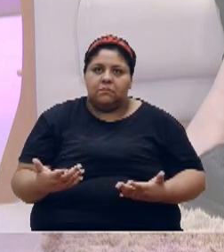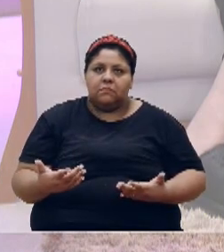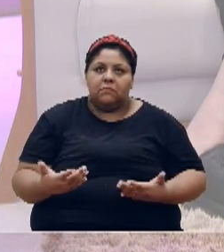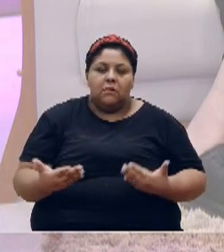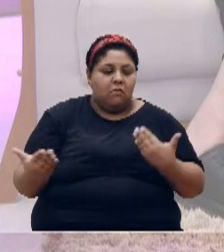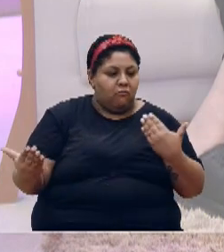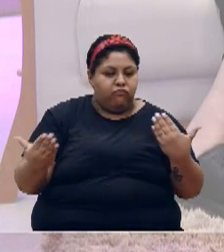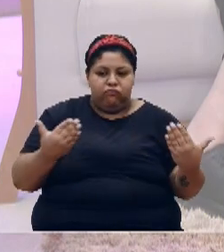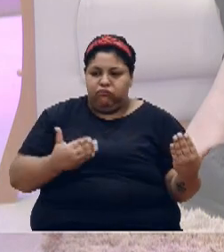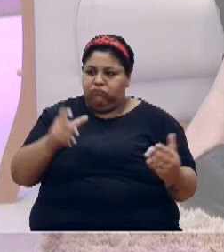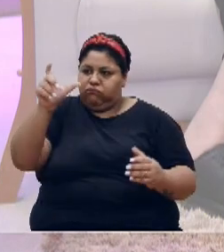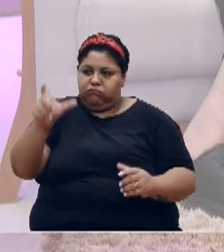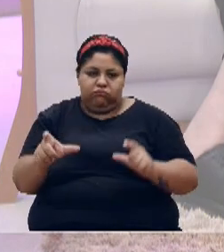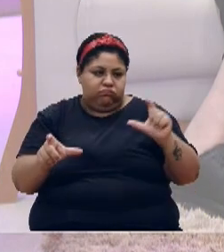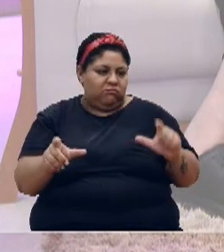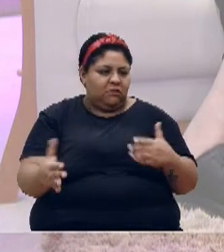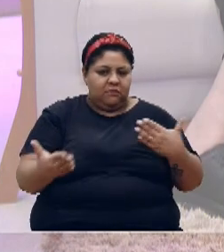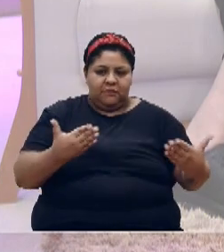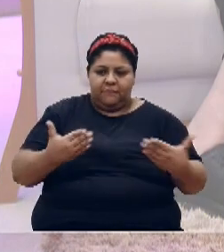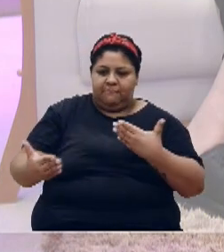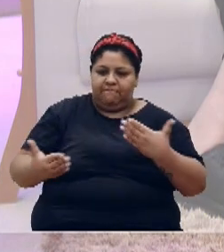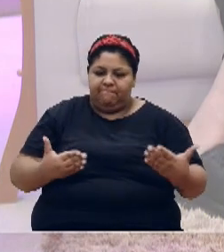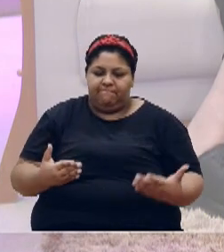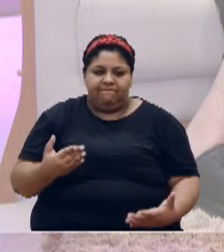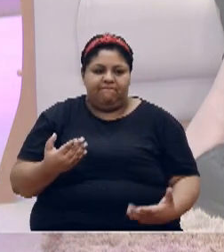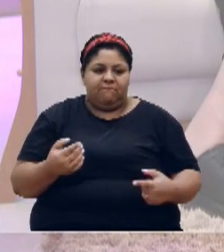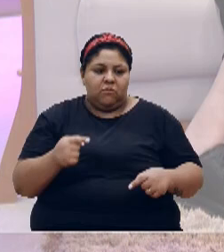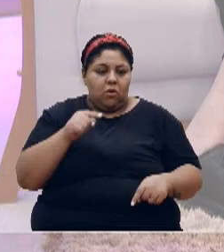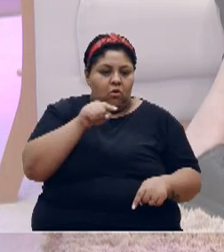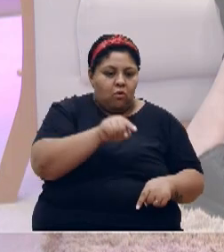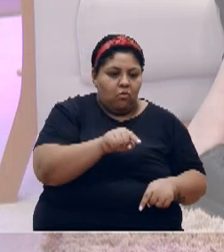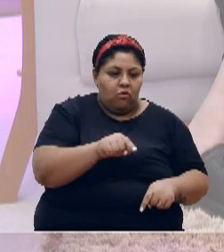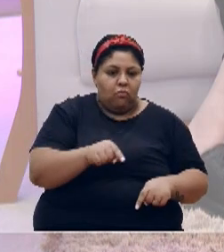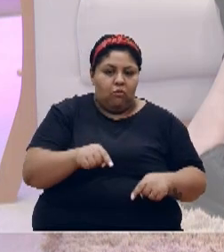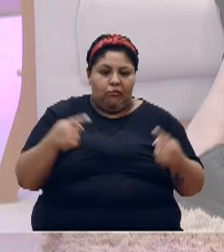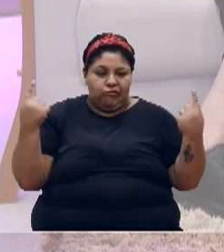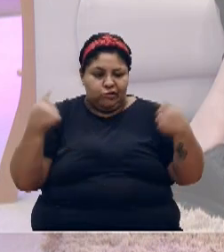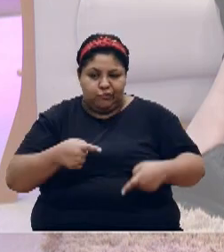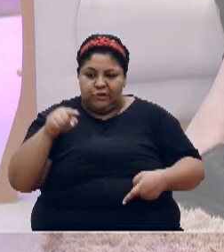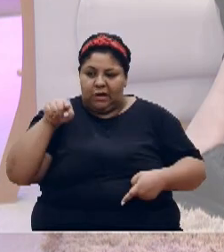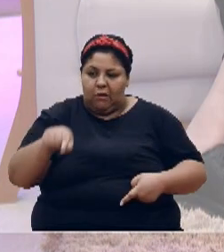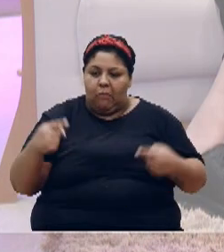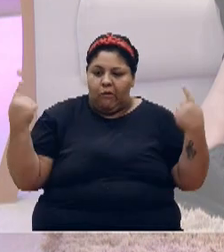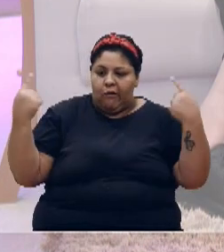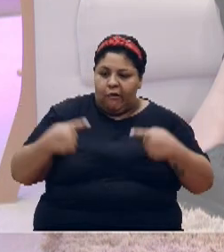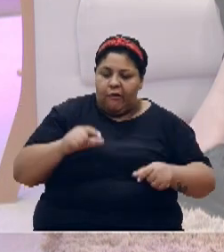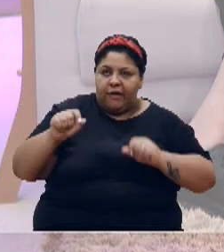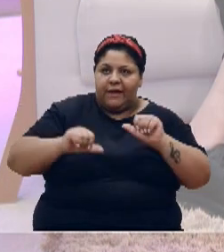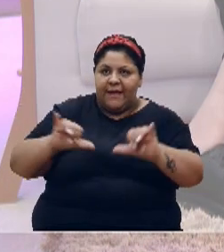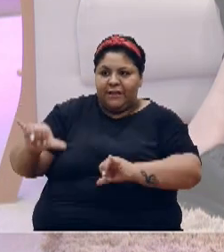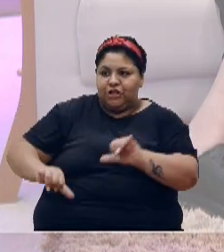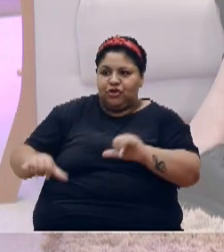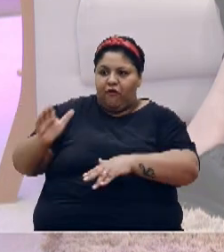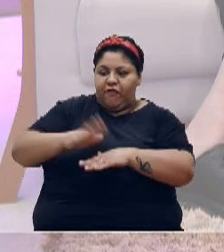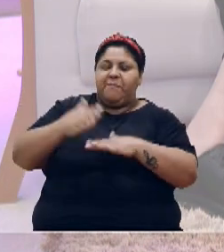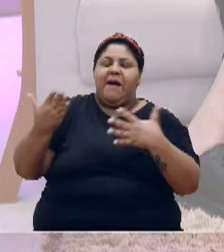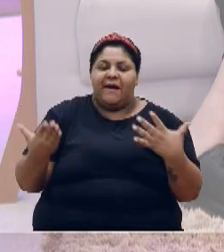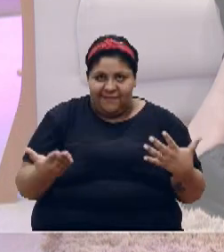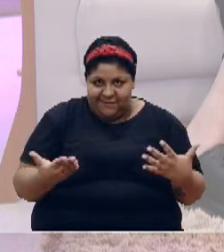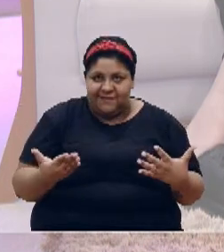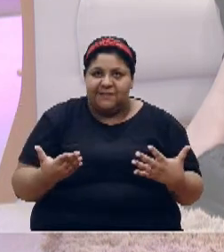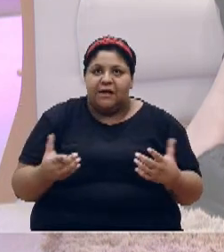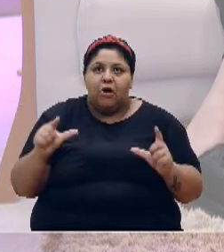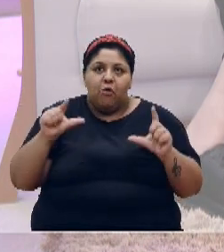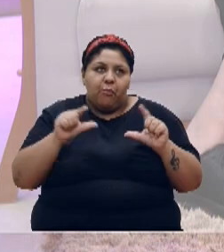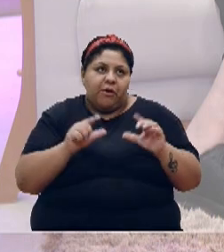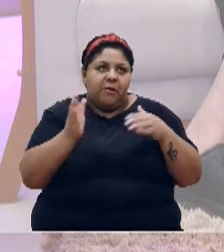com o outro, um acaba querendo disputar com o outro, até quem sofre mais, né? Ou quem é mais